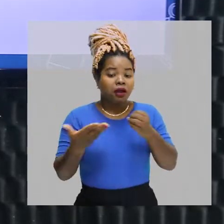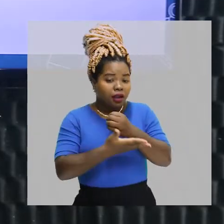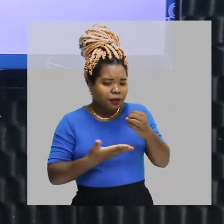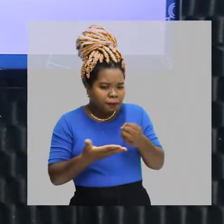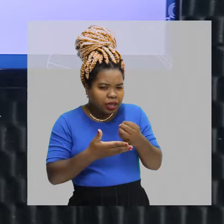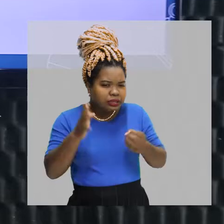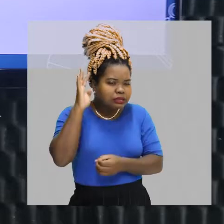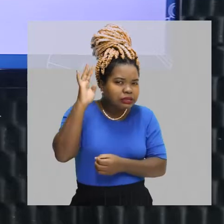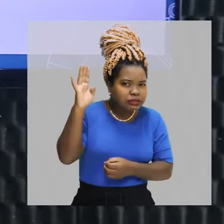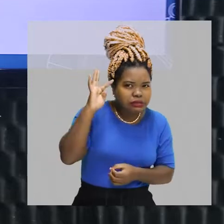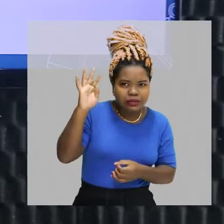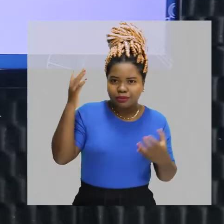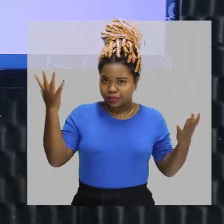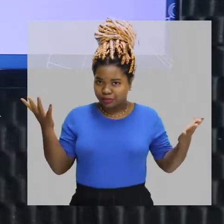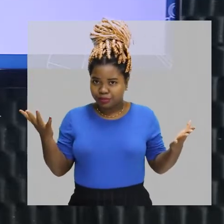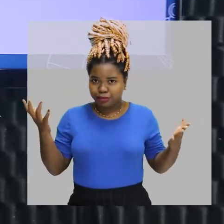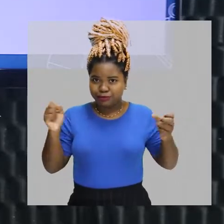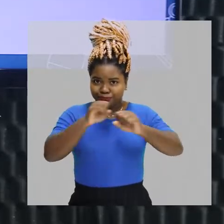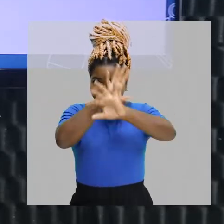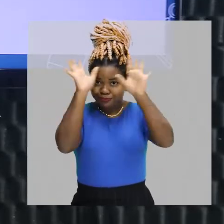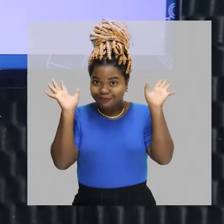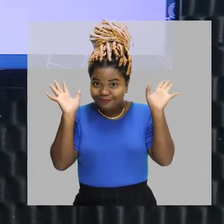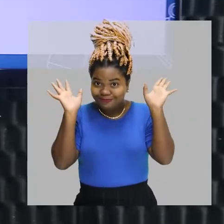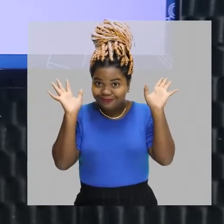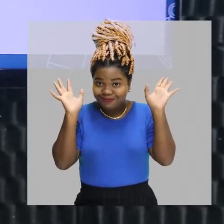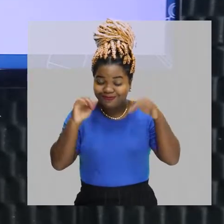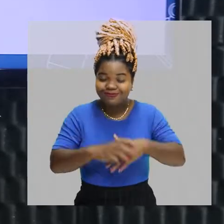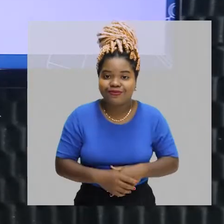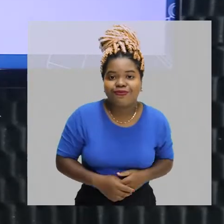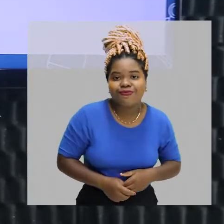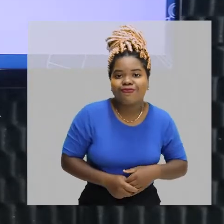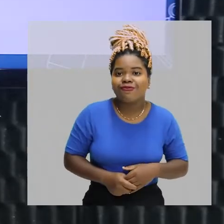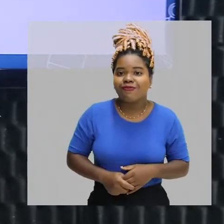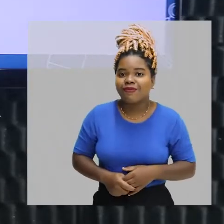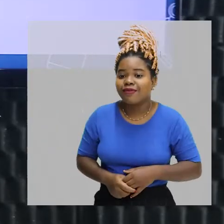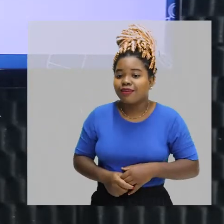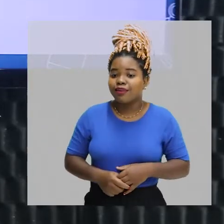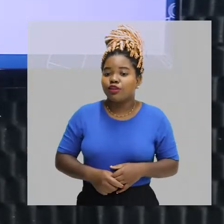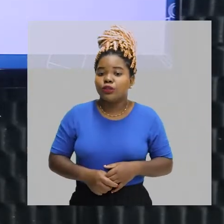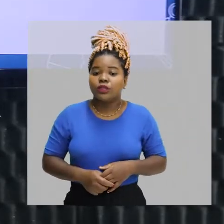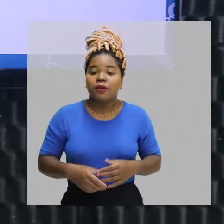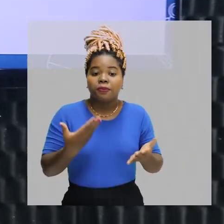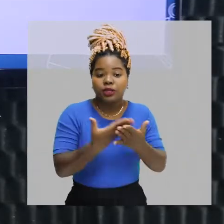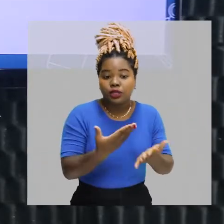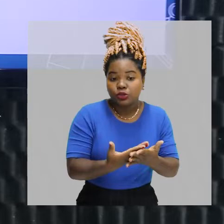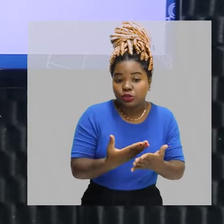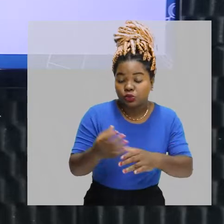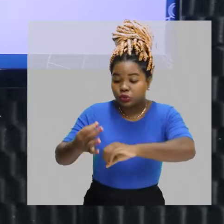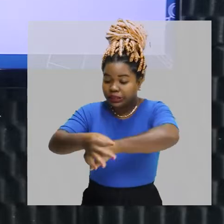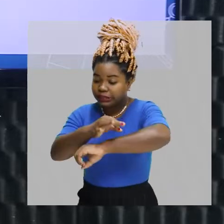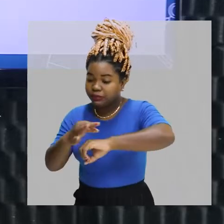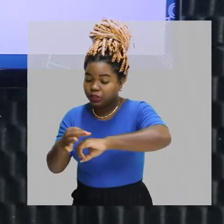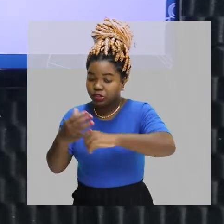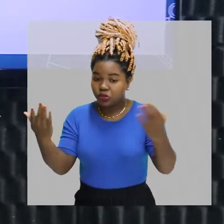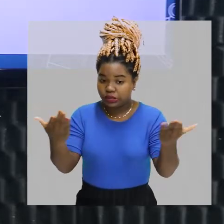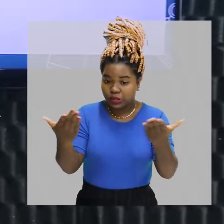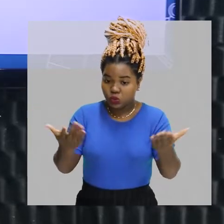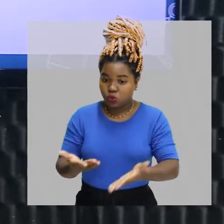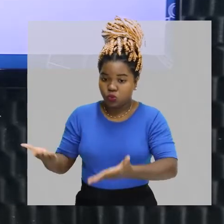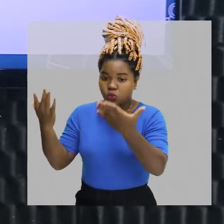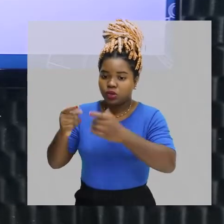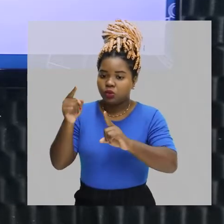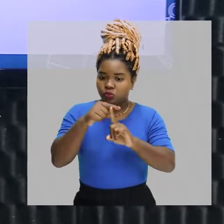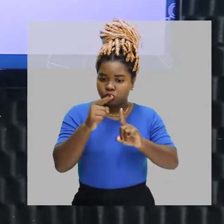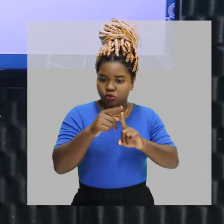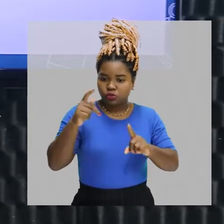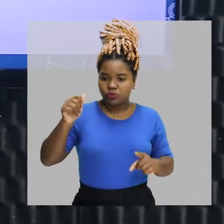essa a hierarquia. Certo? Para o nosso estudo, que são as partículas, tá certo? Que é um modelo